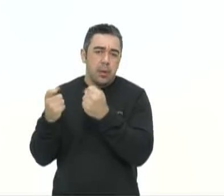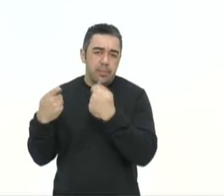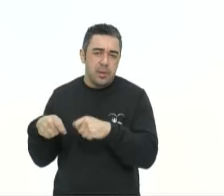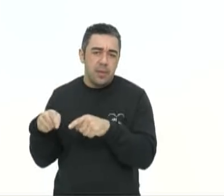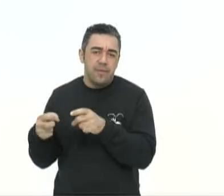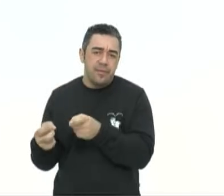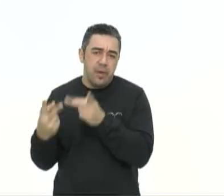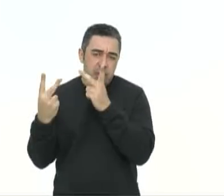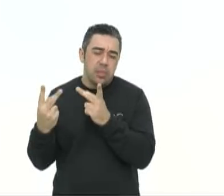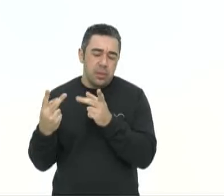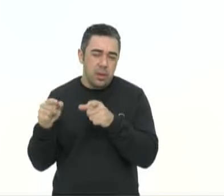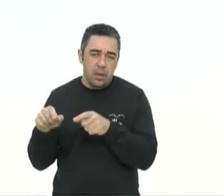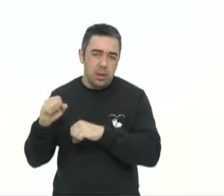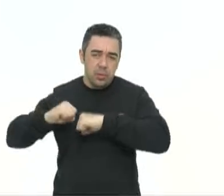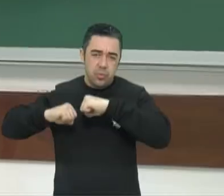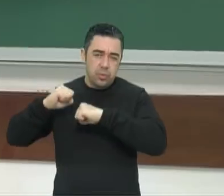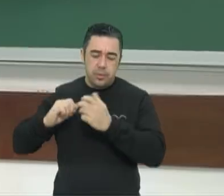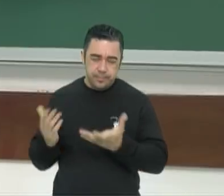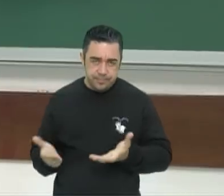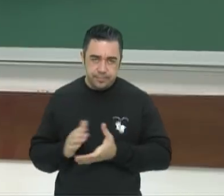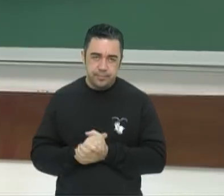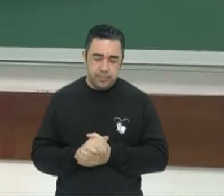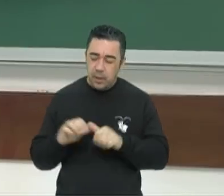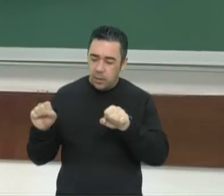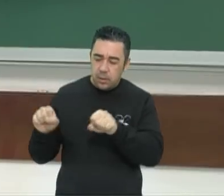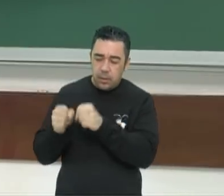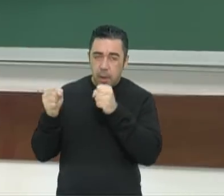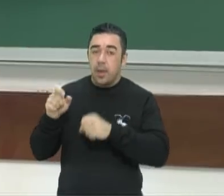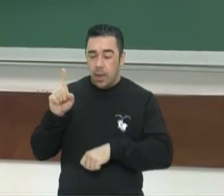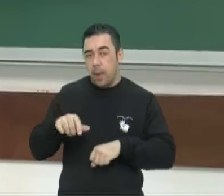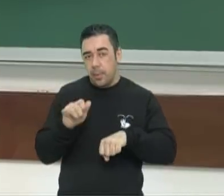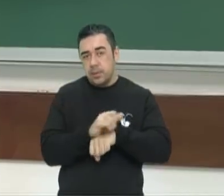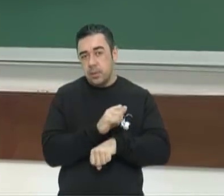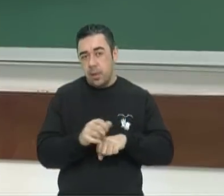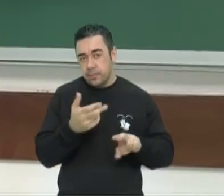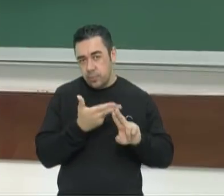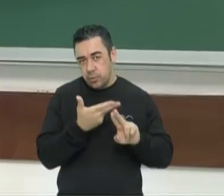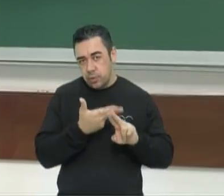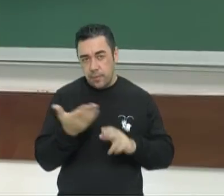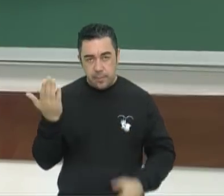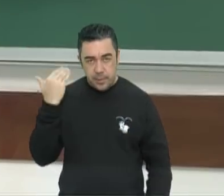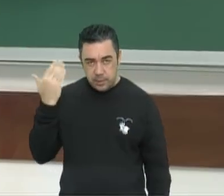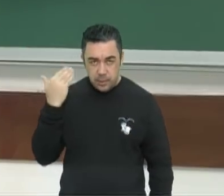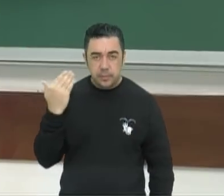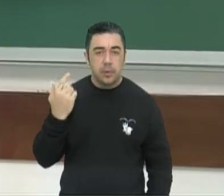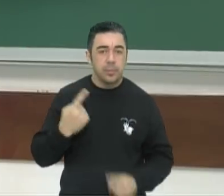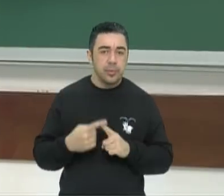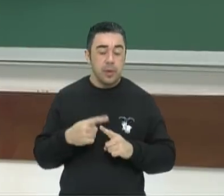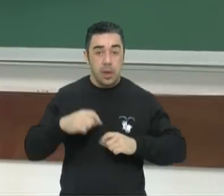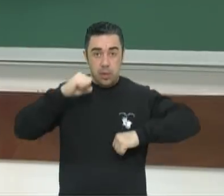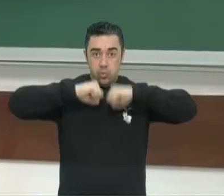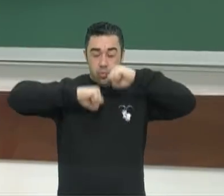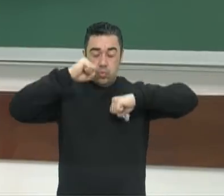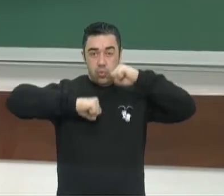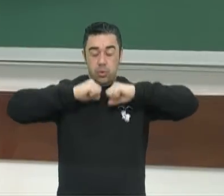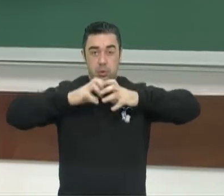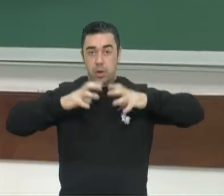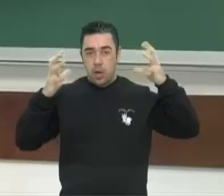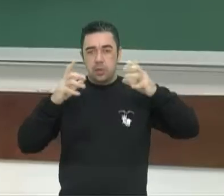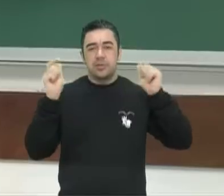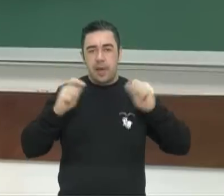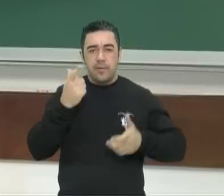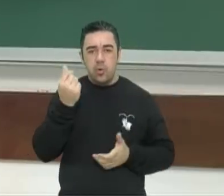indústria por um preço menor. Então, era uma estratégia muito utilizada, pois o grande industrial tinha mais